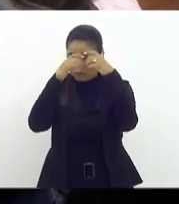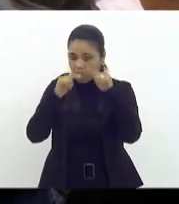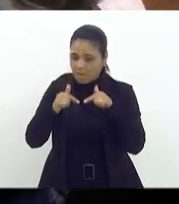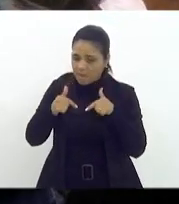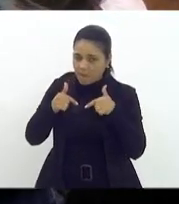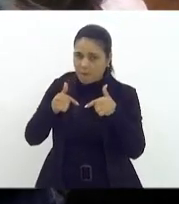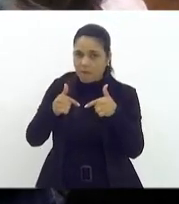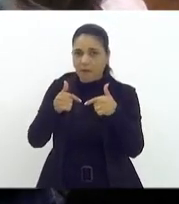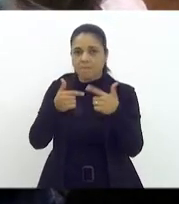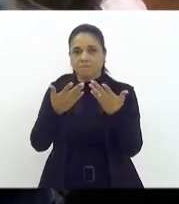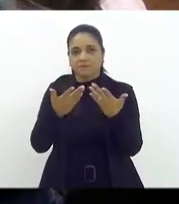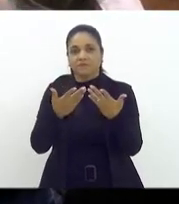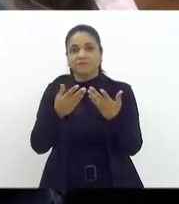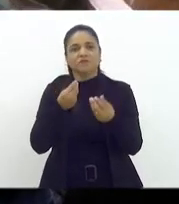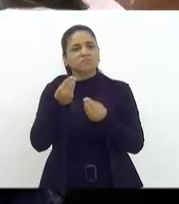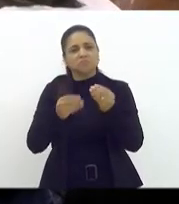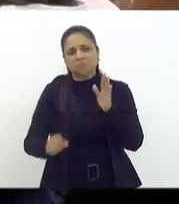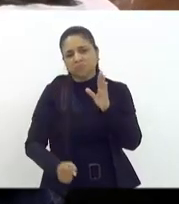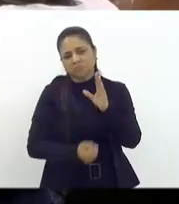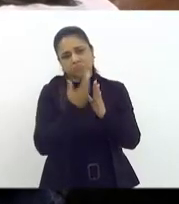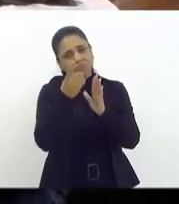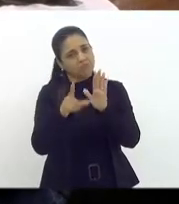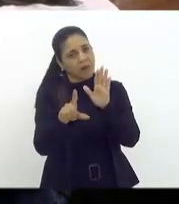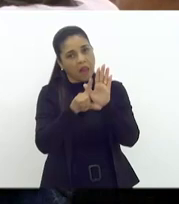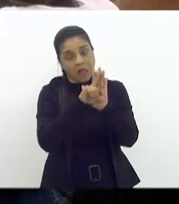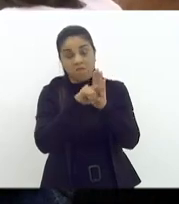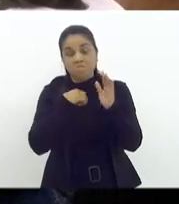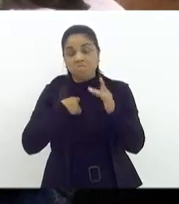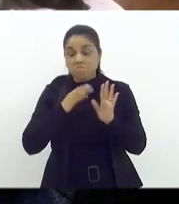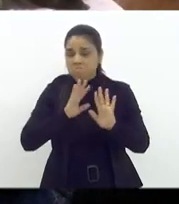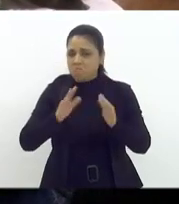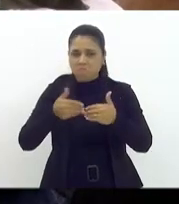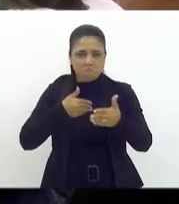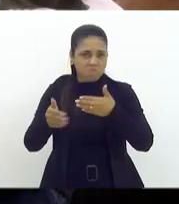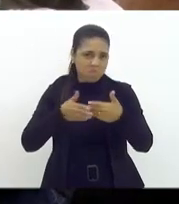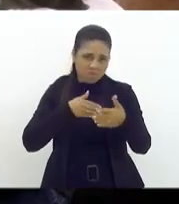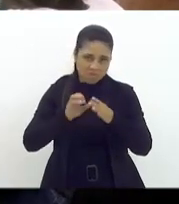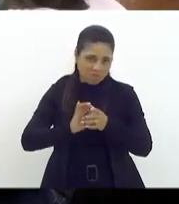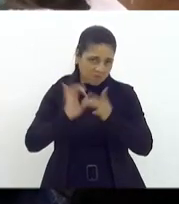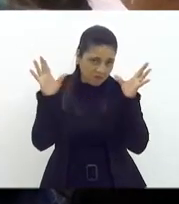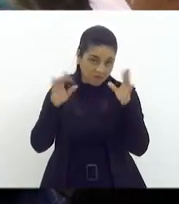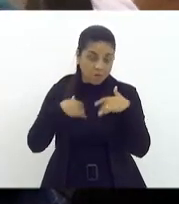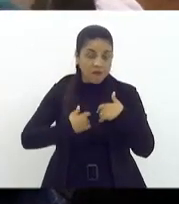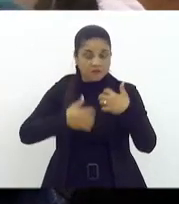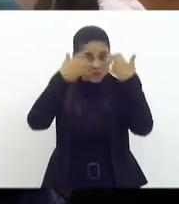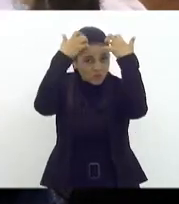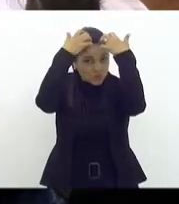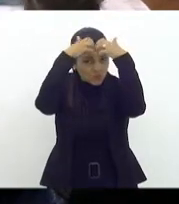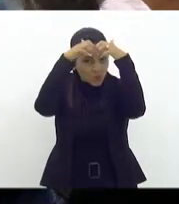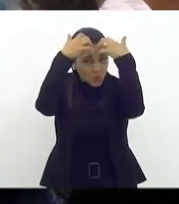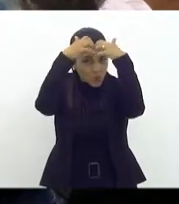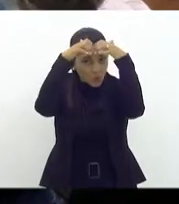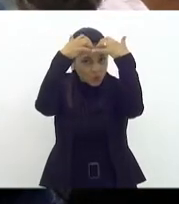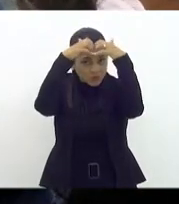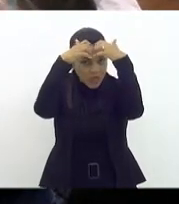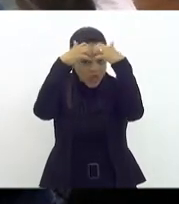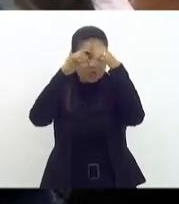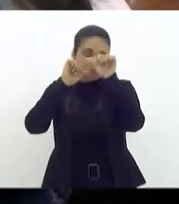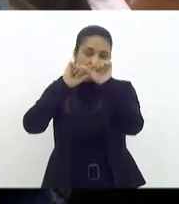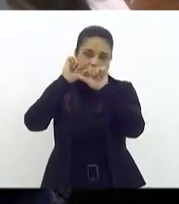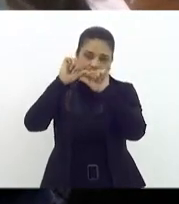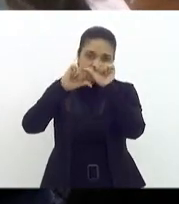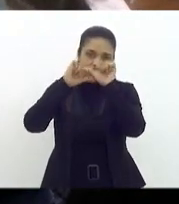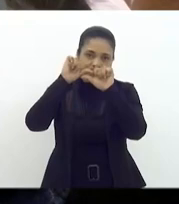vocês podem criar as leis que quiserem o cérebro humano vai levar muitos e muitos milênios para mudar porque